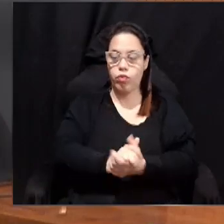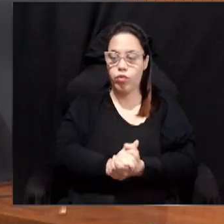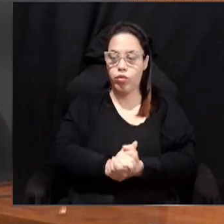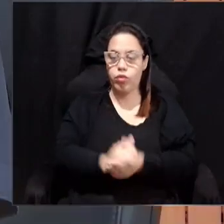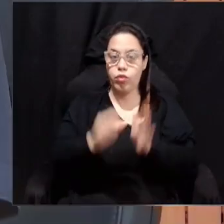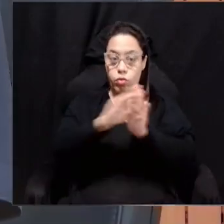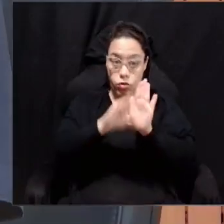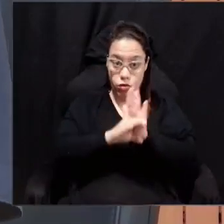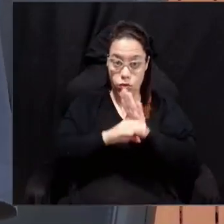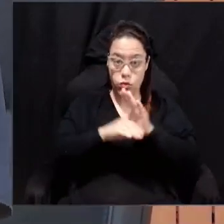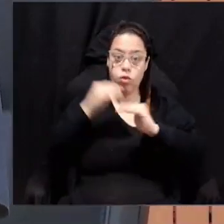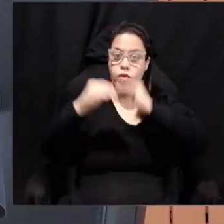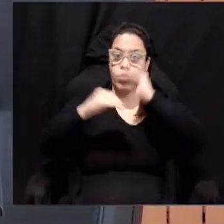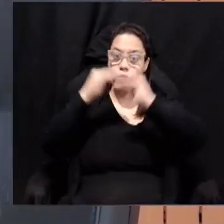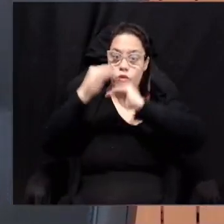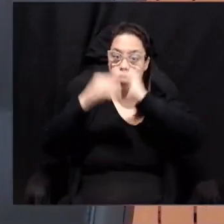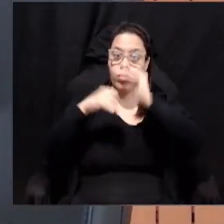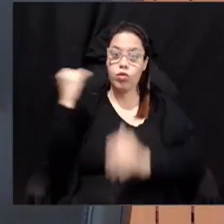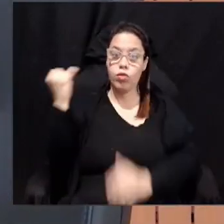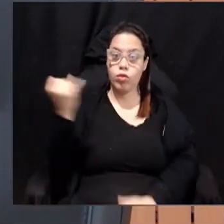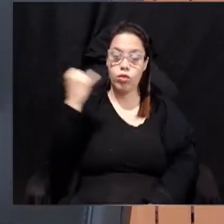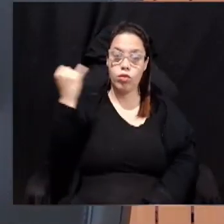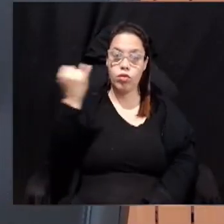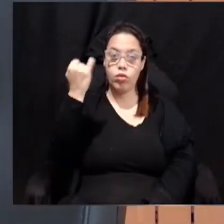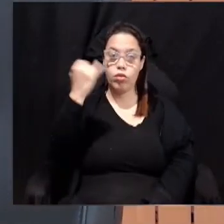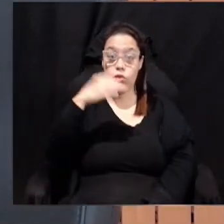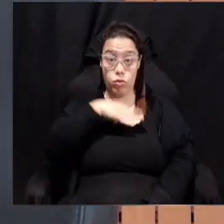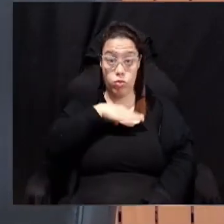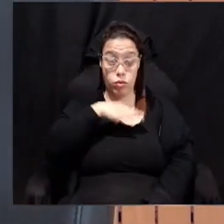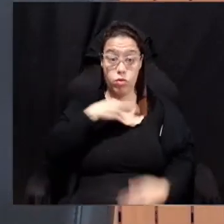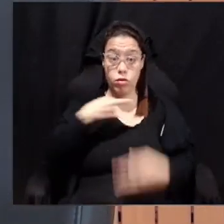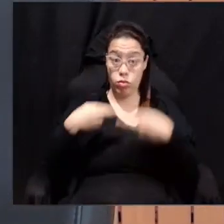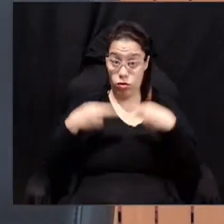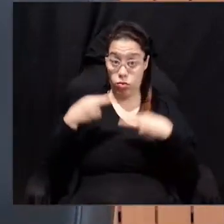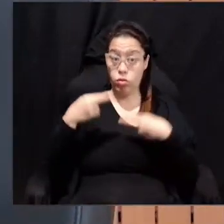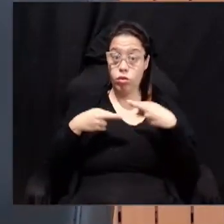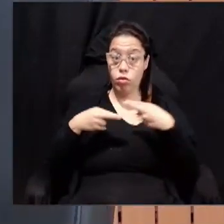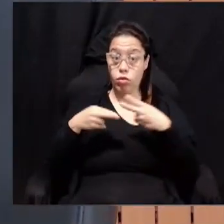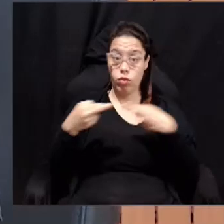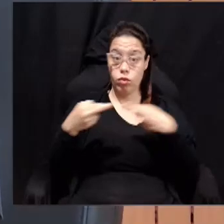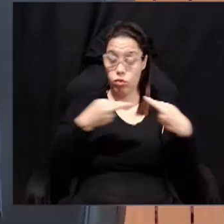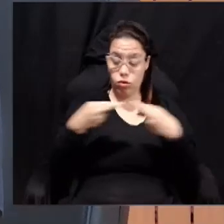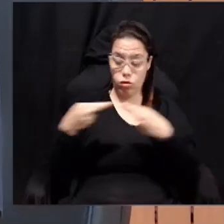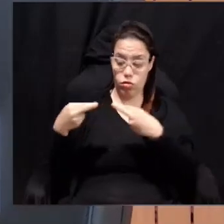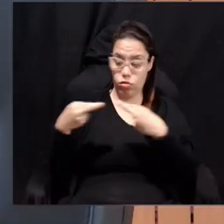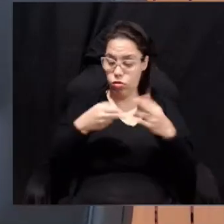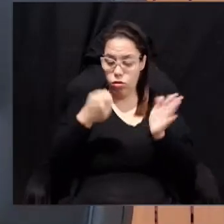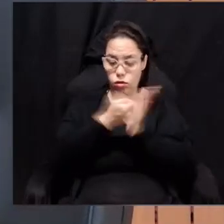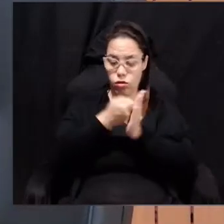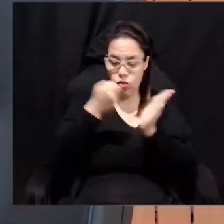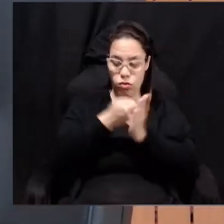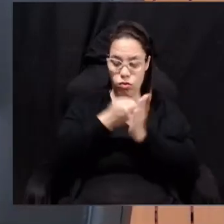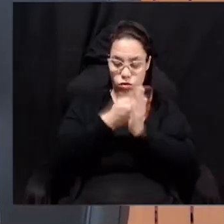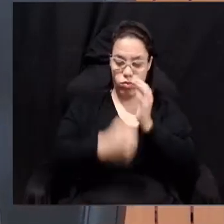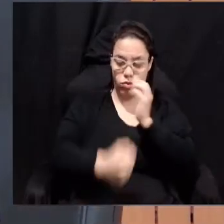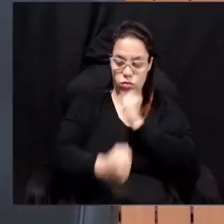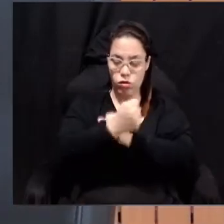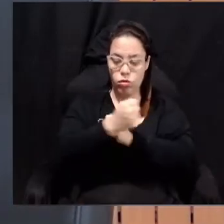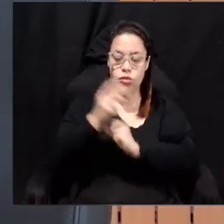desenvolvendo um trabalho muito importante no município relacionado à fiscalização do cumprimento de medidas protetivas de